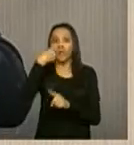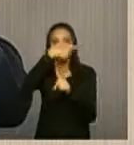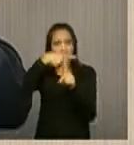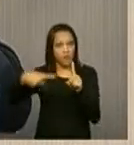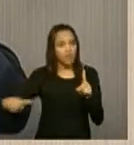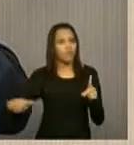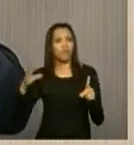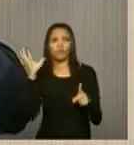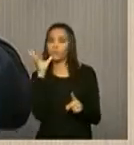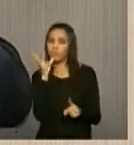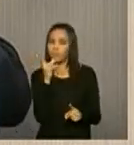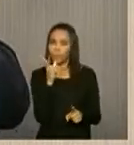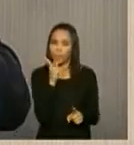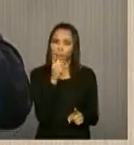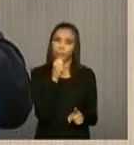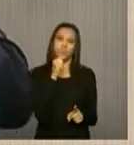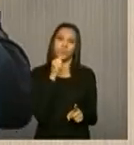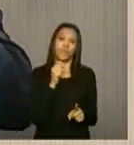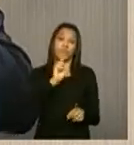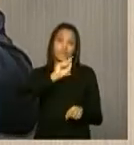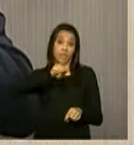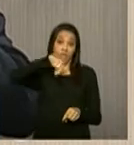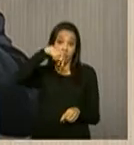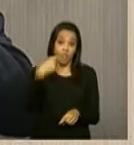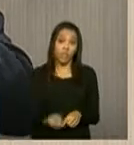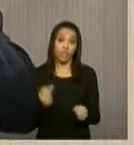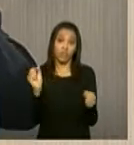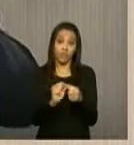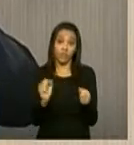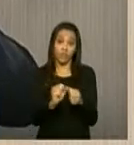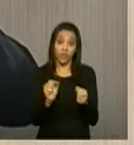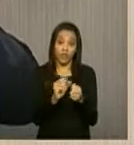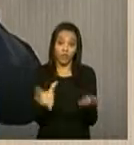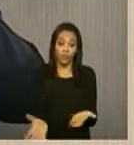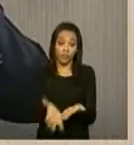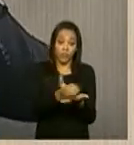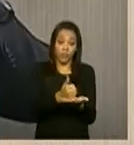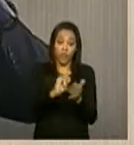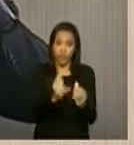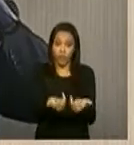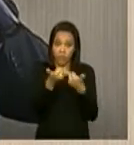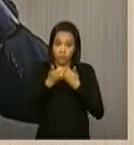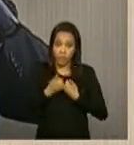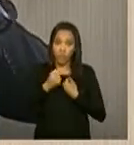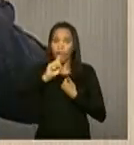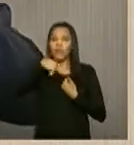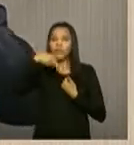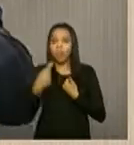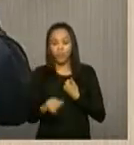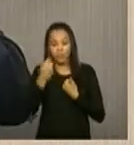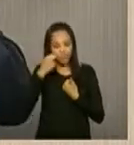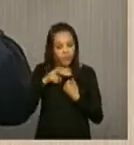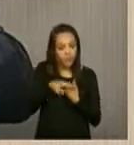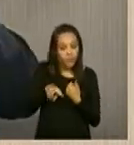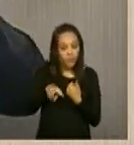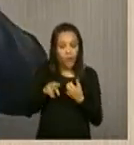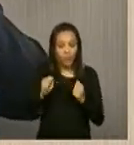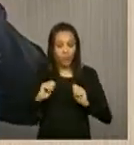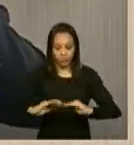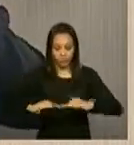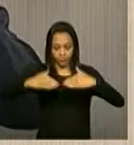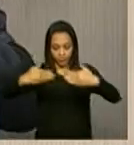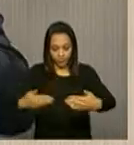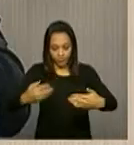ea coleta de gases só depois de feita a coleta de gases é que se pode seguir com a inspeção visual com a abertura de janela